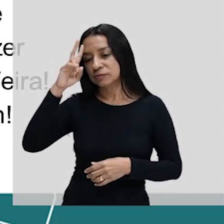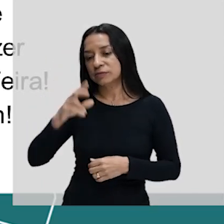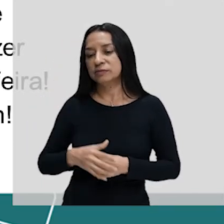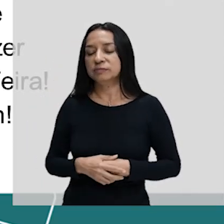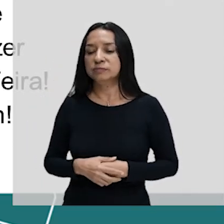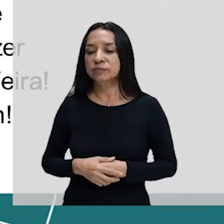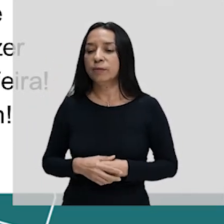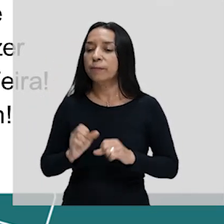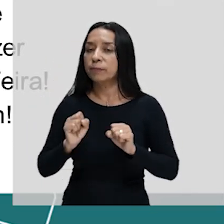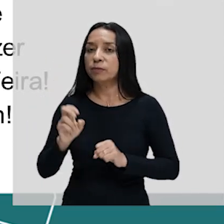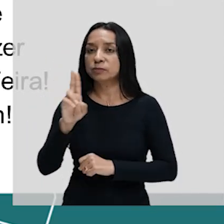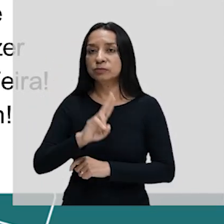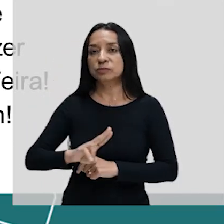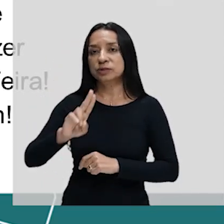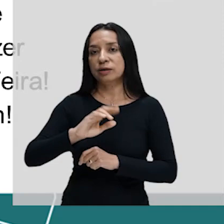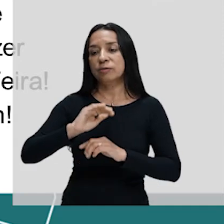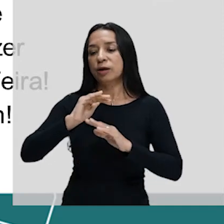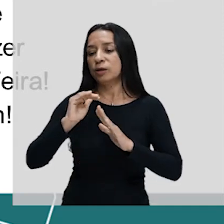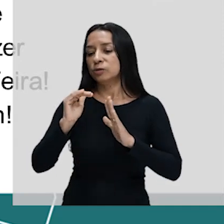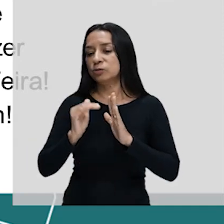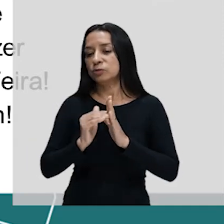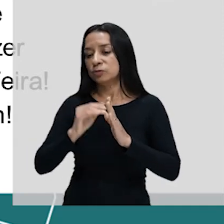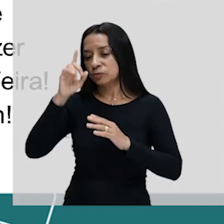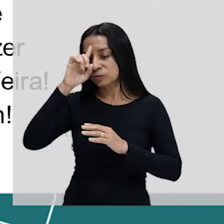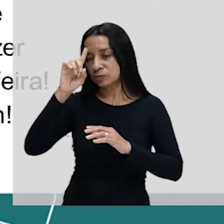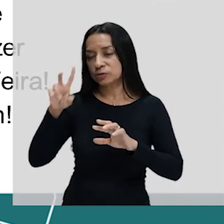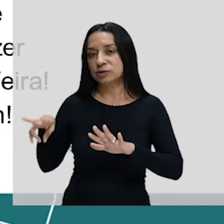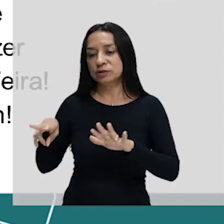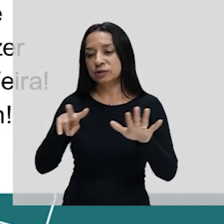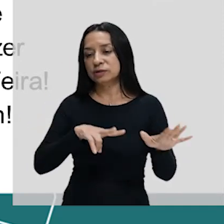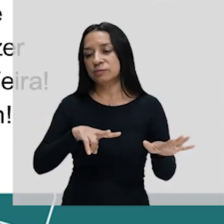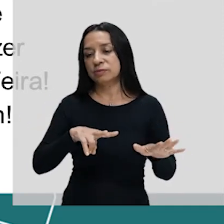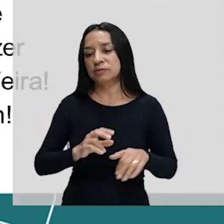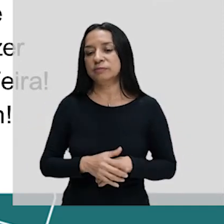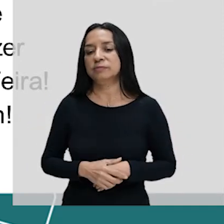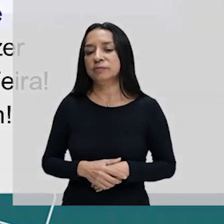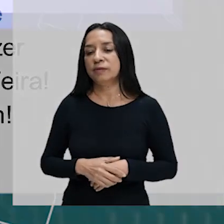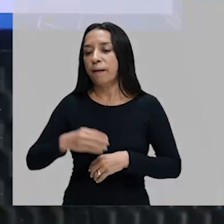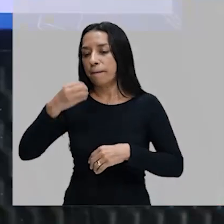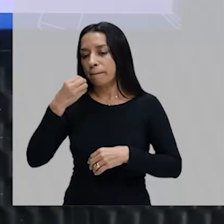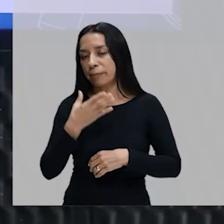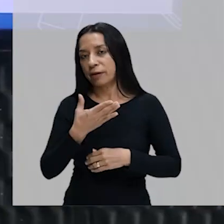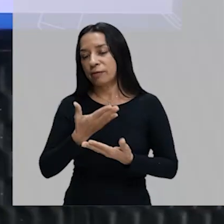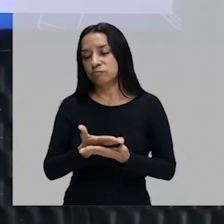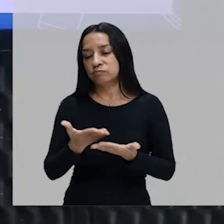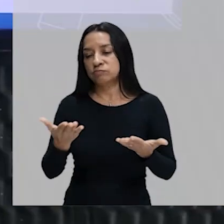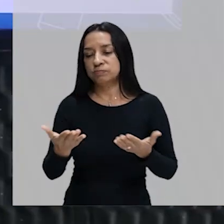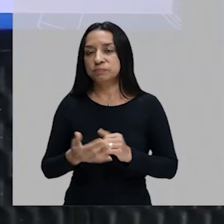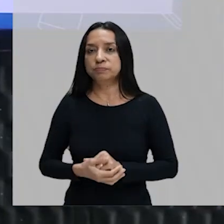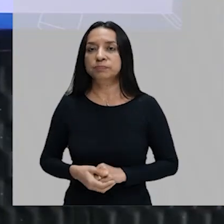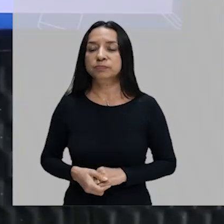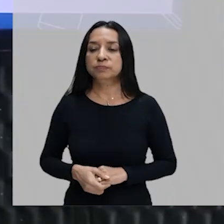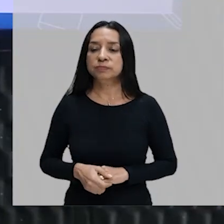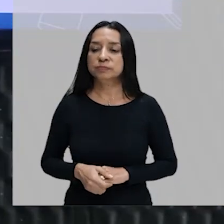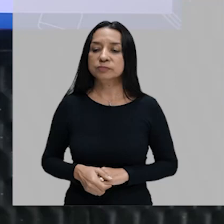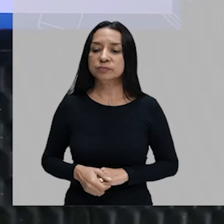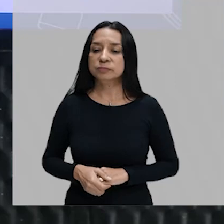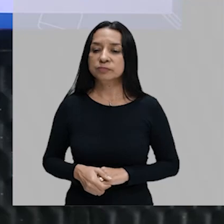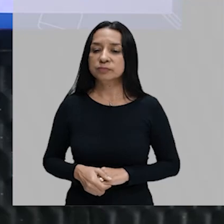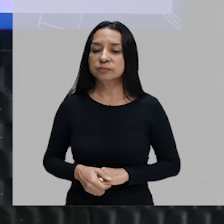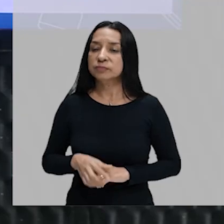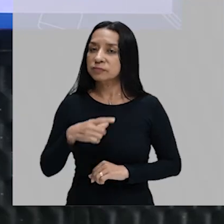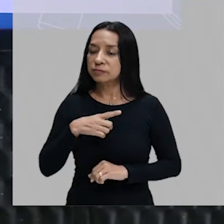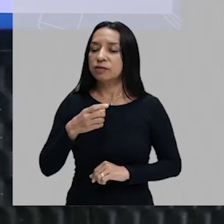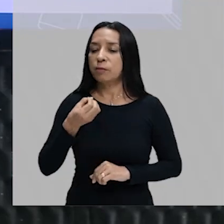usar para todas as outras dias da semana. E pásalo bien, passe bem, né? Passe